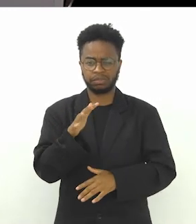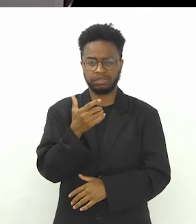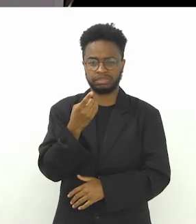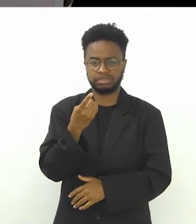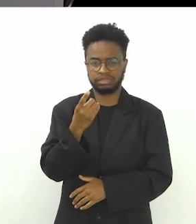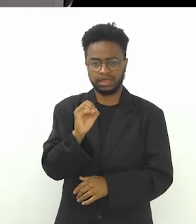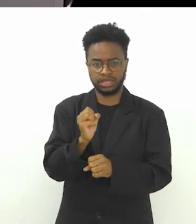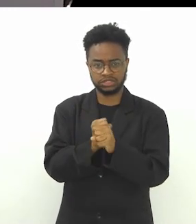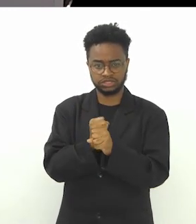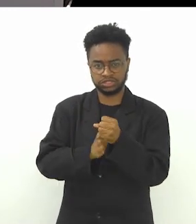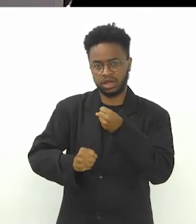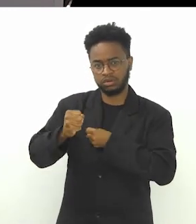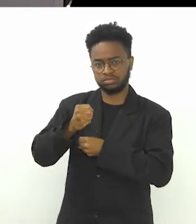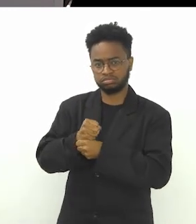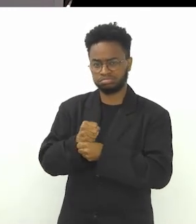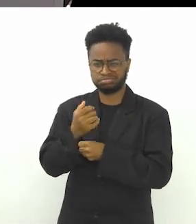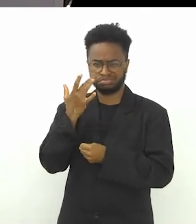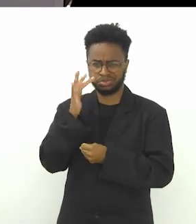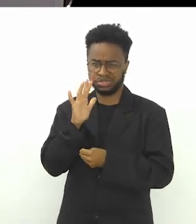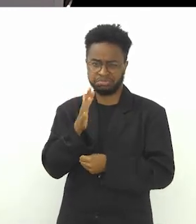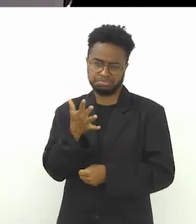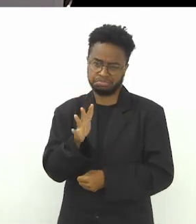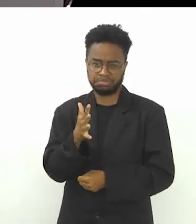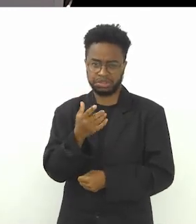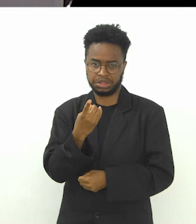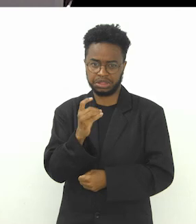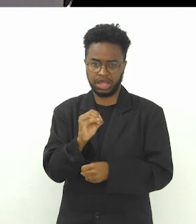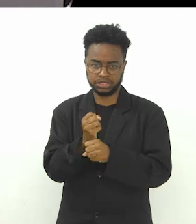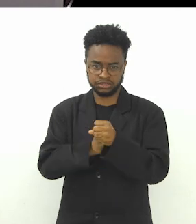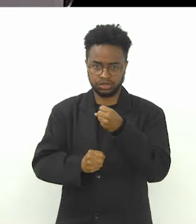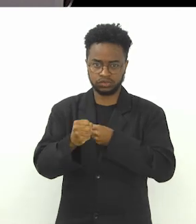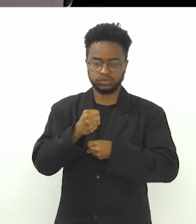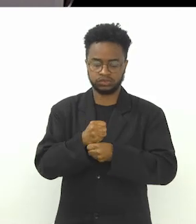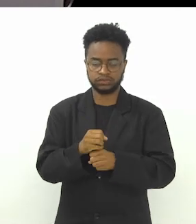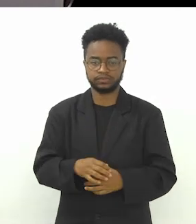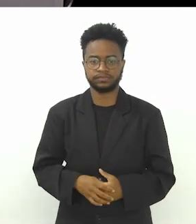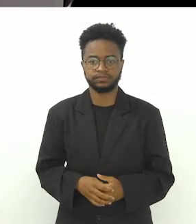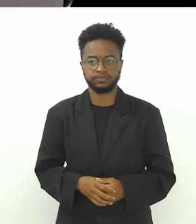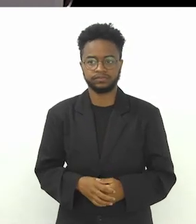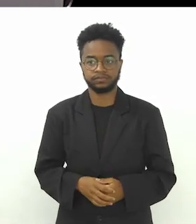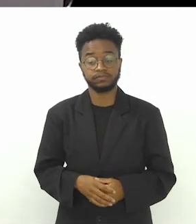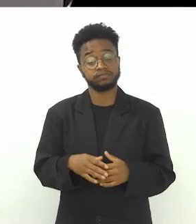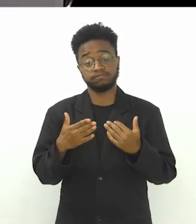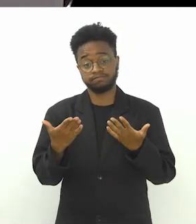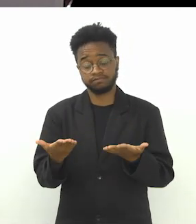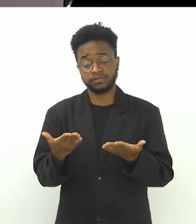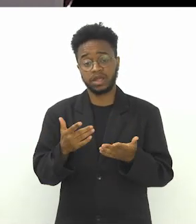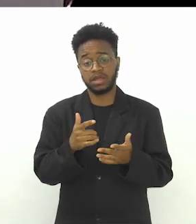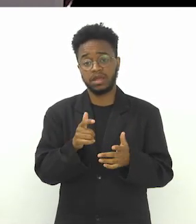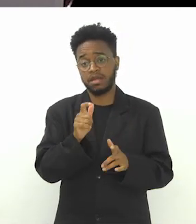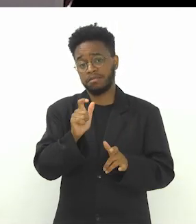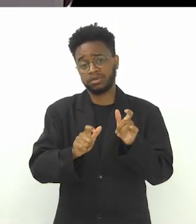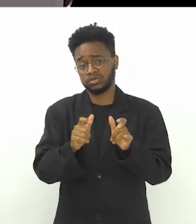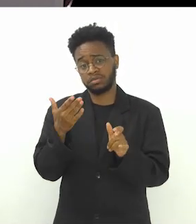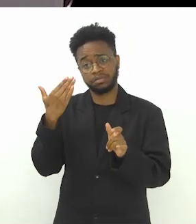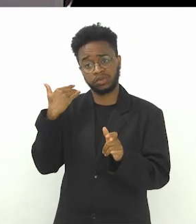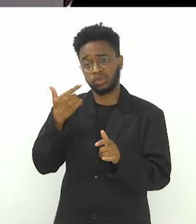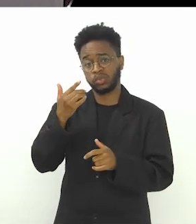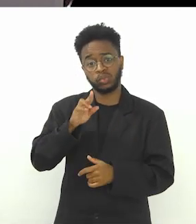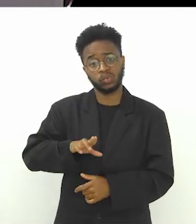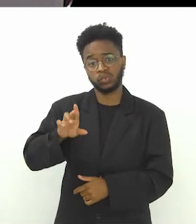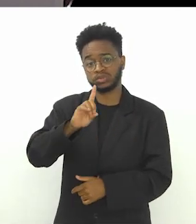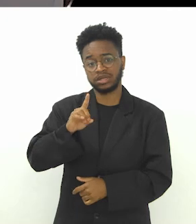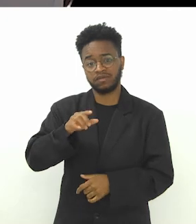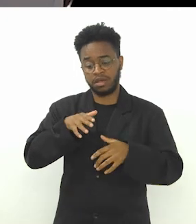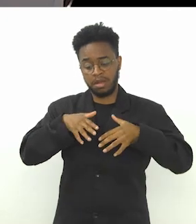anos? Não sei. Mas deve ter uns 10 anos. Por aí. Deve ter uns 10 anos. Então, assim, ninguém praticamente trabalhava com LED